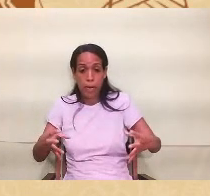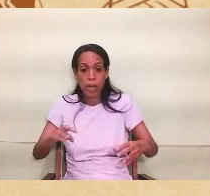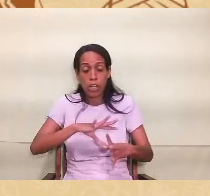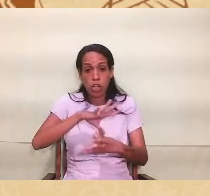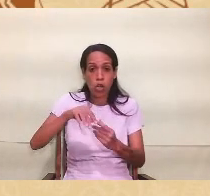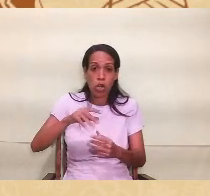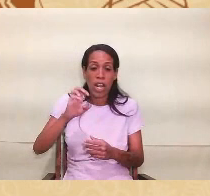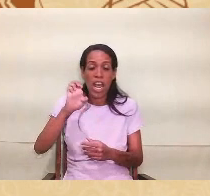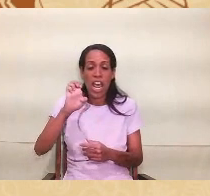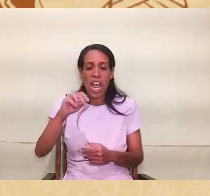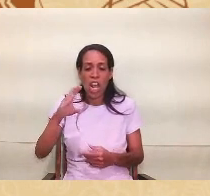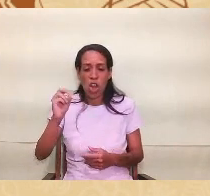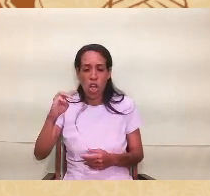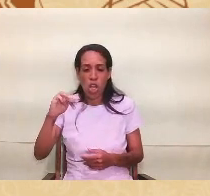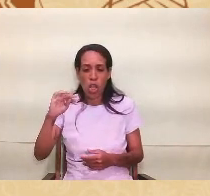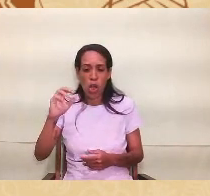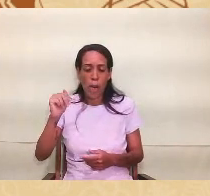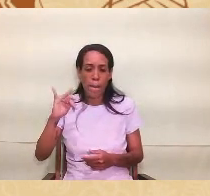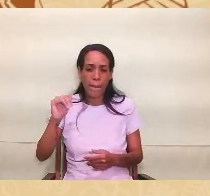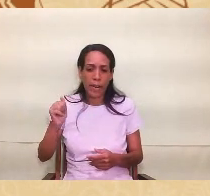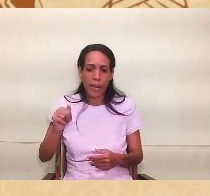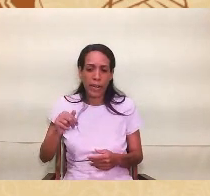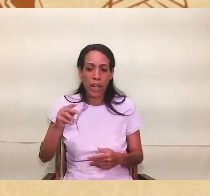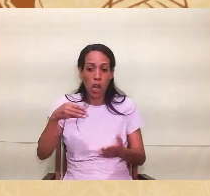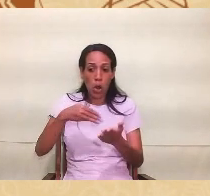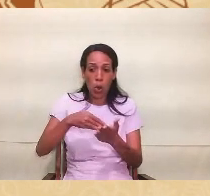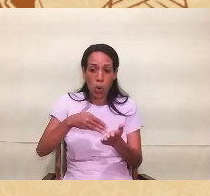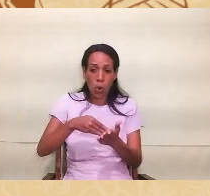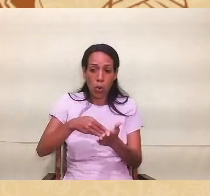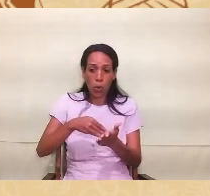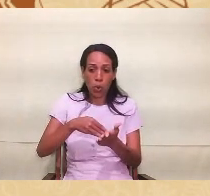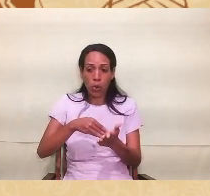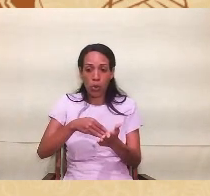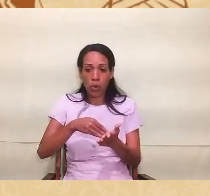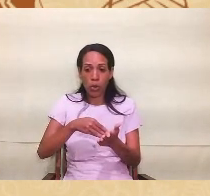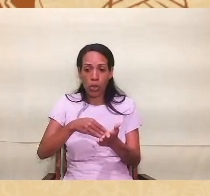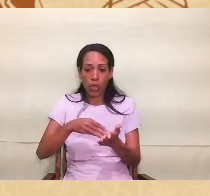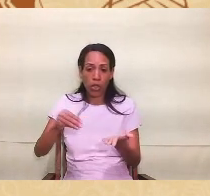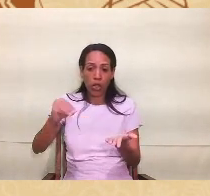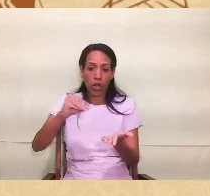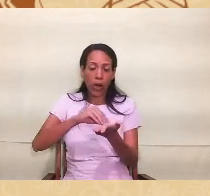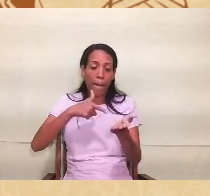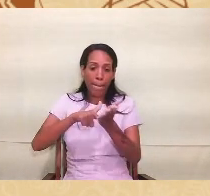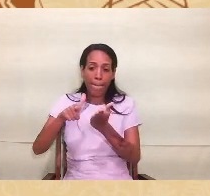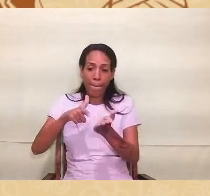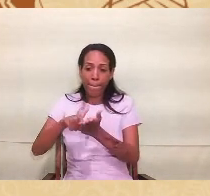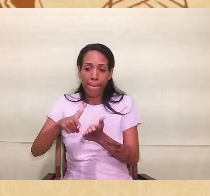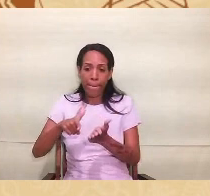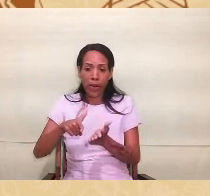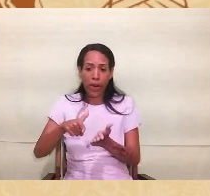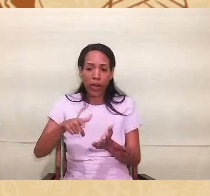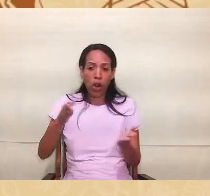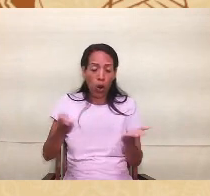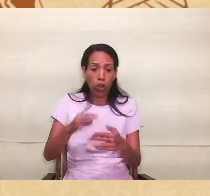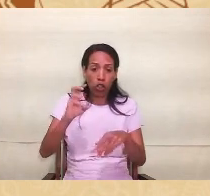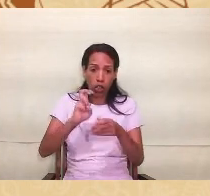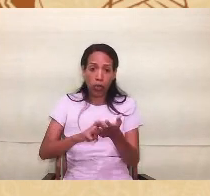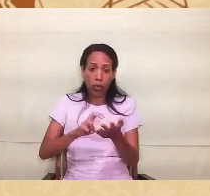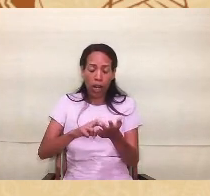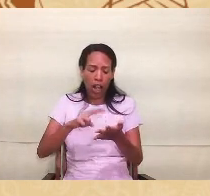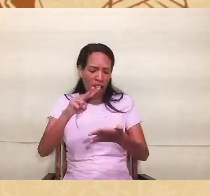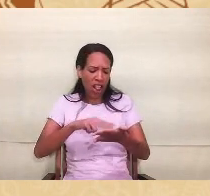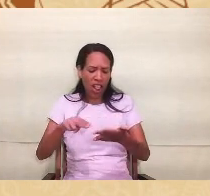economia. E aí por último, assim, né, para colocar como pergunta, assim, né, eu, por acaso, hoje de manhã, eu estava lendo um texto do